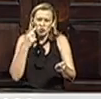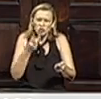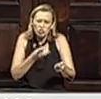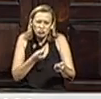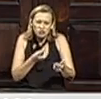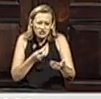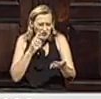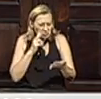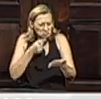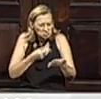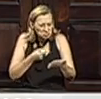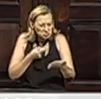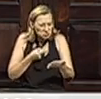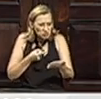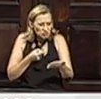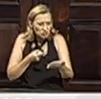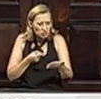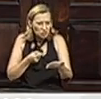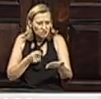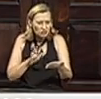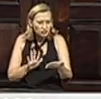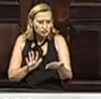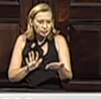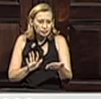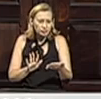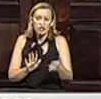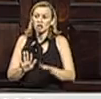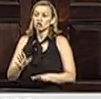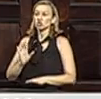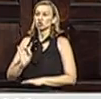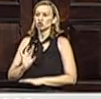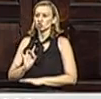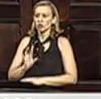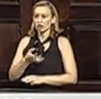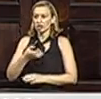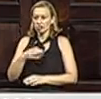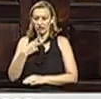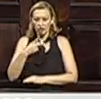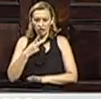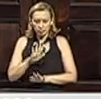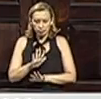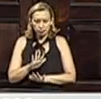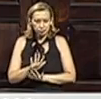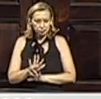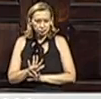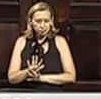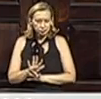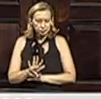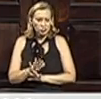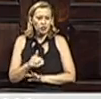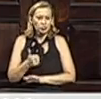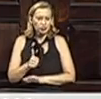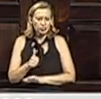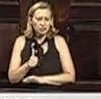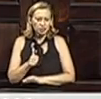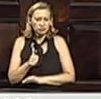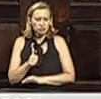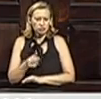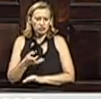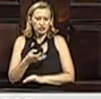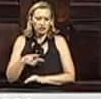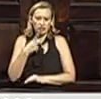emenda. Senhor presidente, vou ler a redação completa da emenda para dirimir qualquer dúvida. Emenda modificativa número